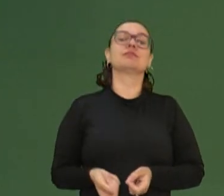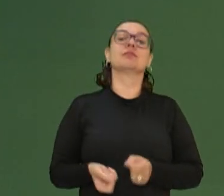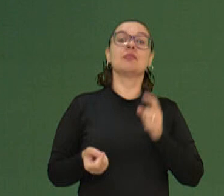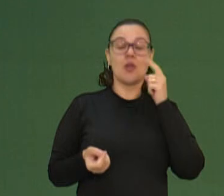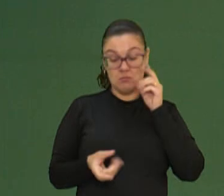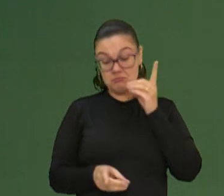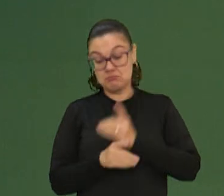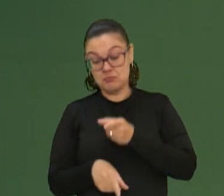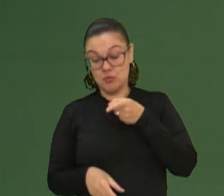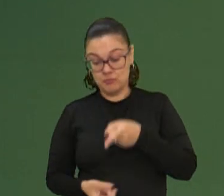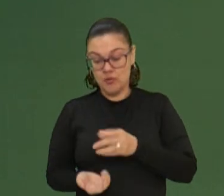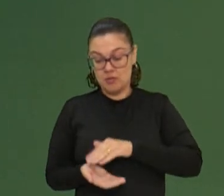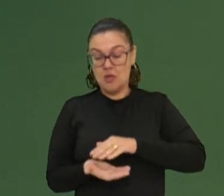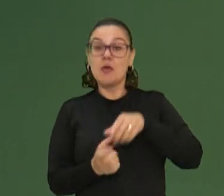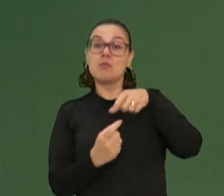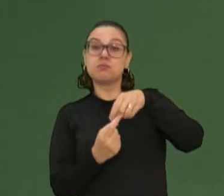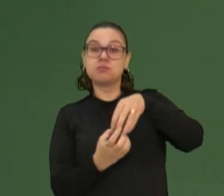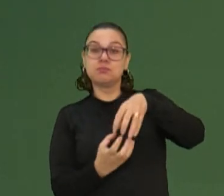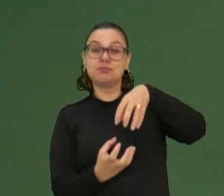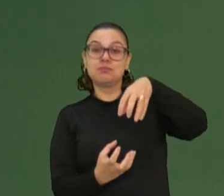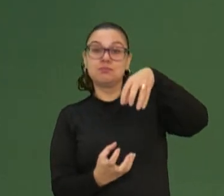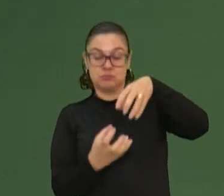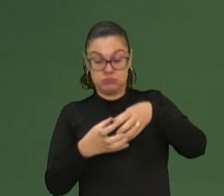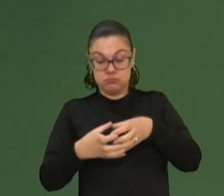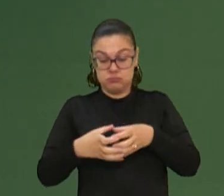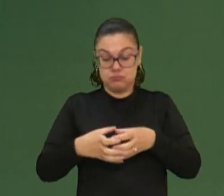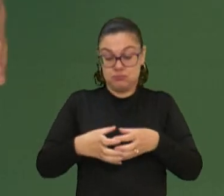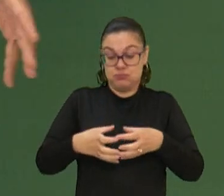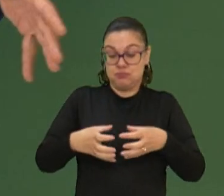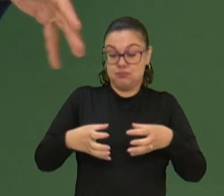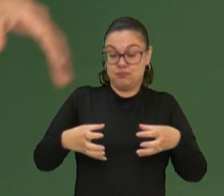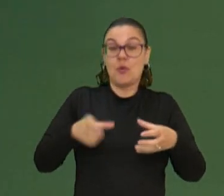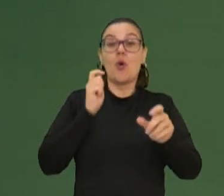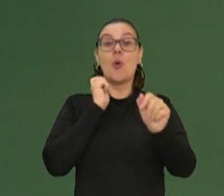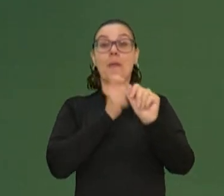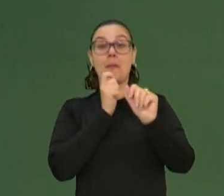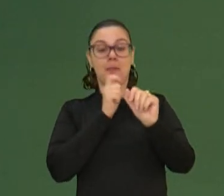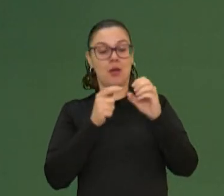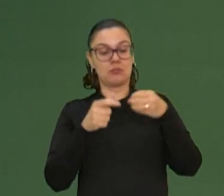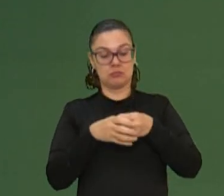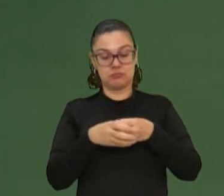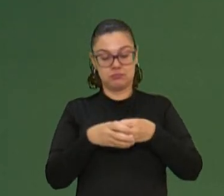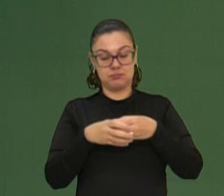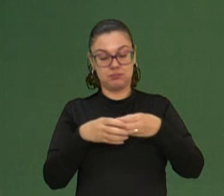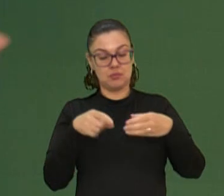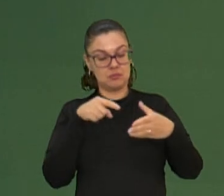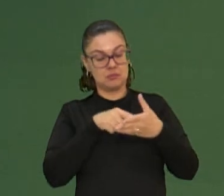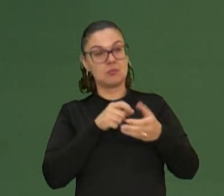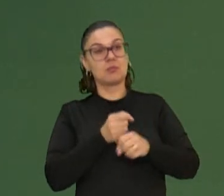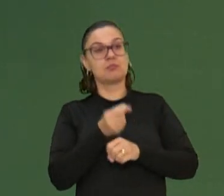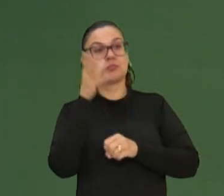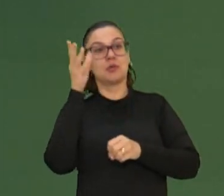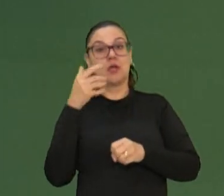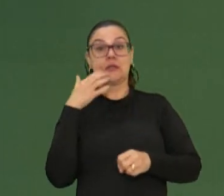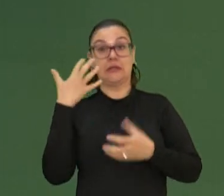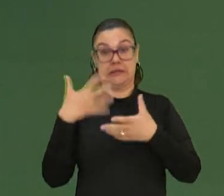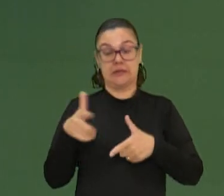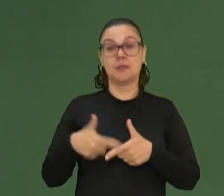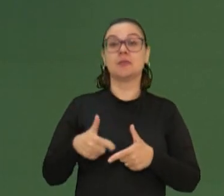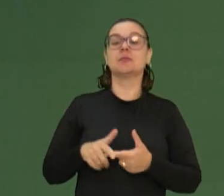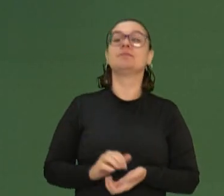nova, a árvore foi tendo crescimento secundário, o prego ficou ali no meio, e daí no dia lá na serraria até arrebentou a serra, tudo um problema